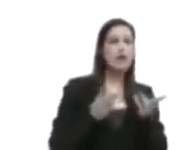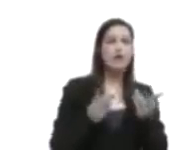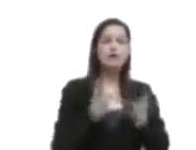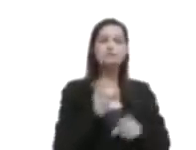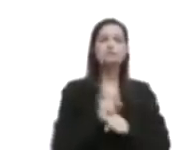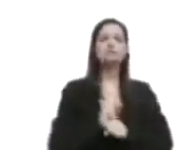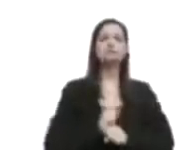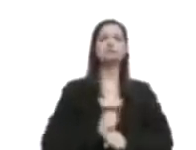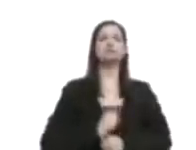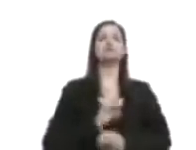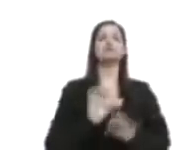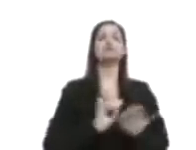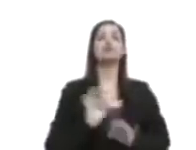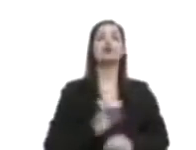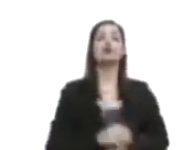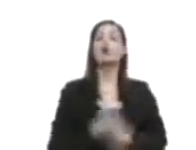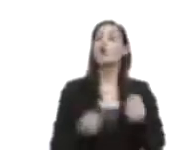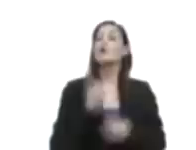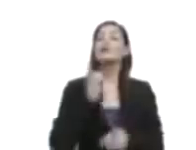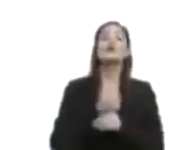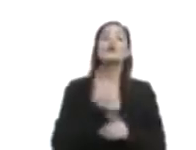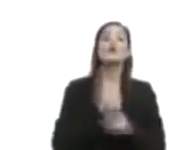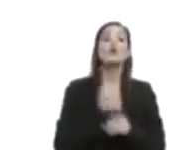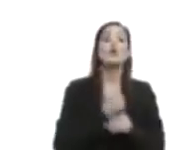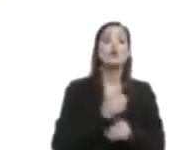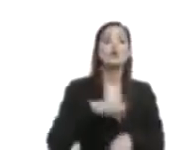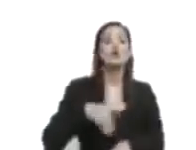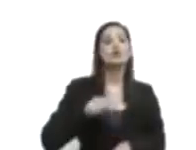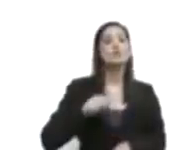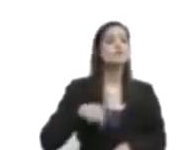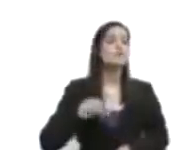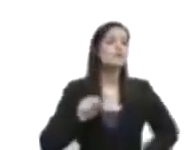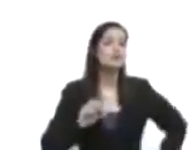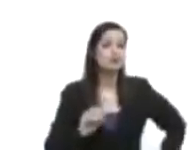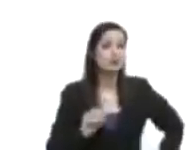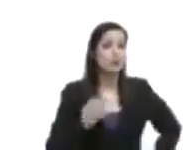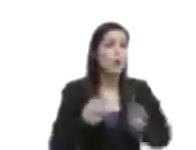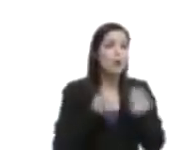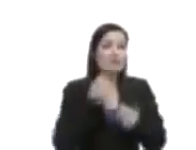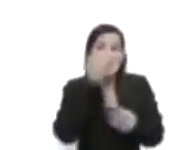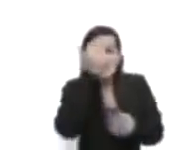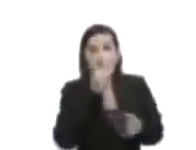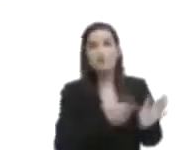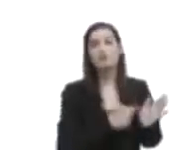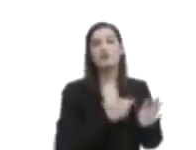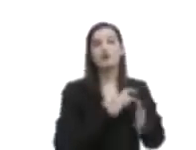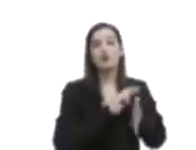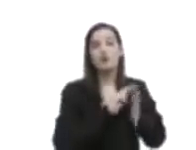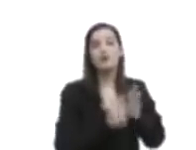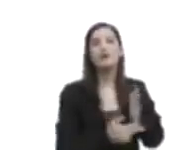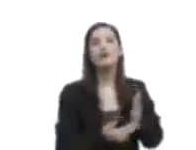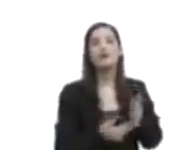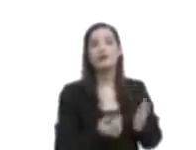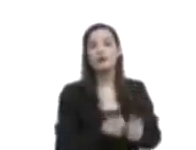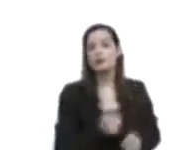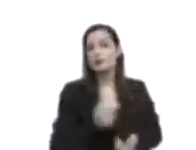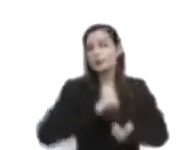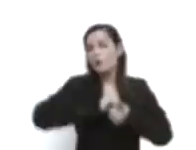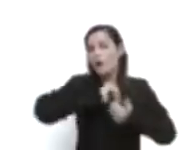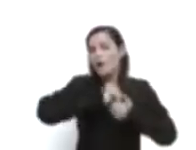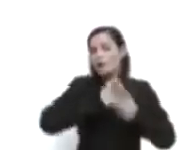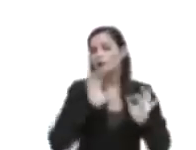Como é que você encontra um manso? Como é que você sabe como a pessoa tem essa qualidade? Uma das características dele é que